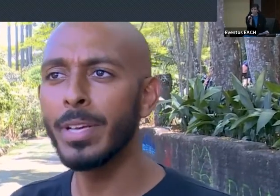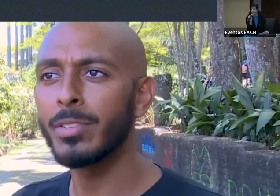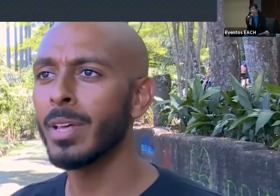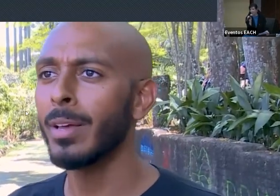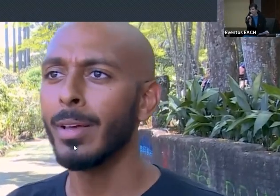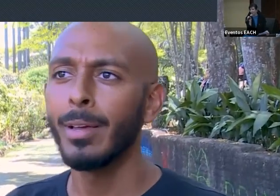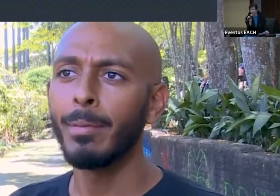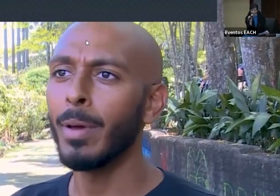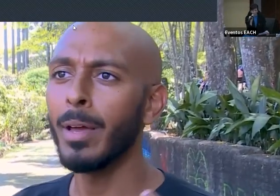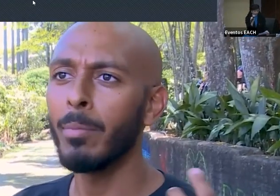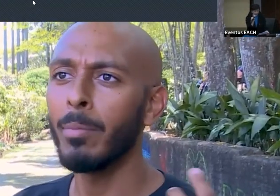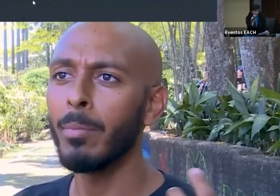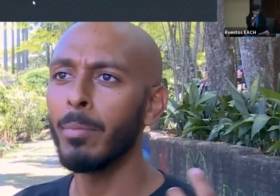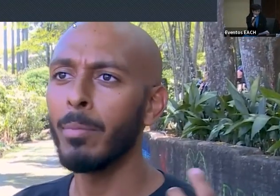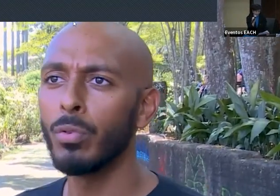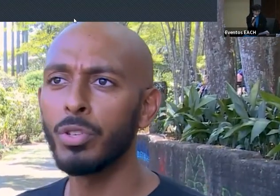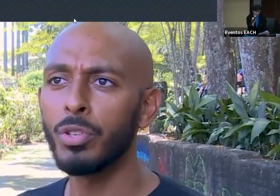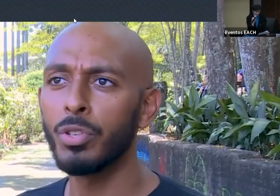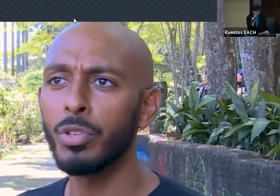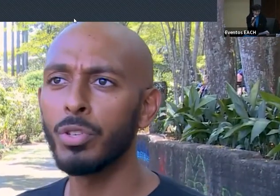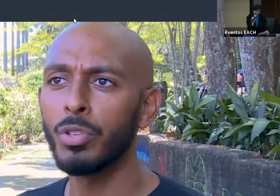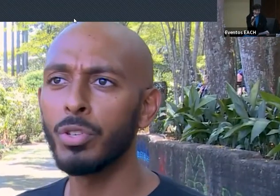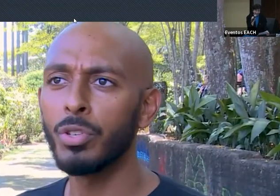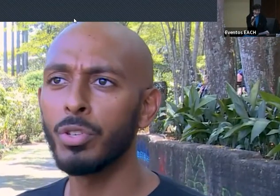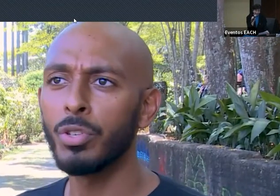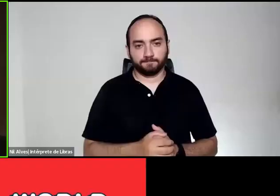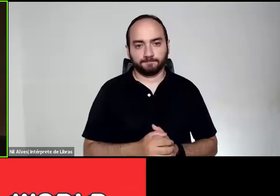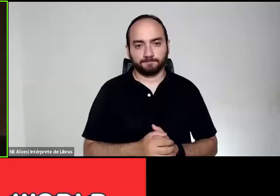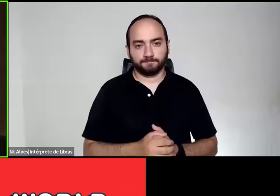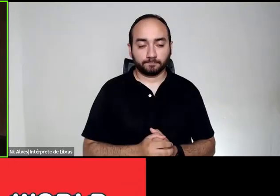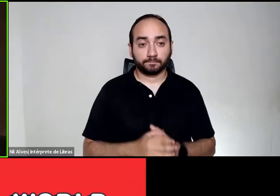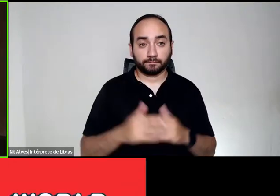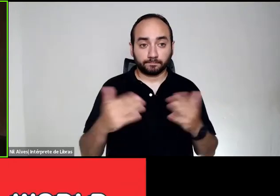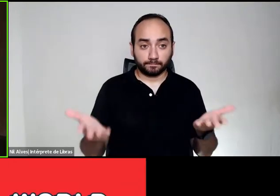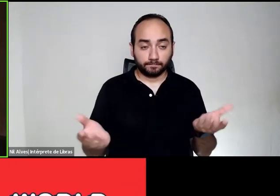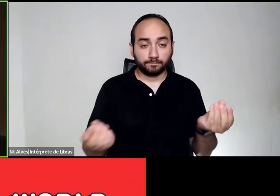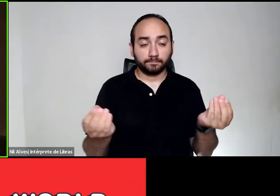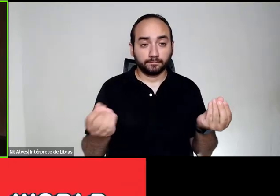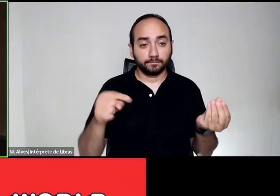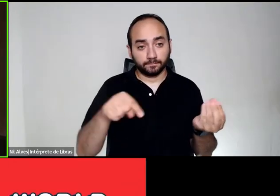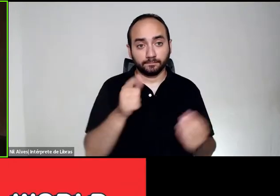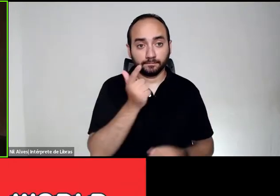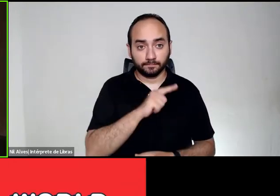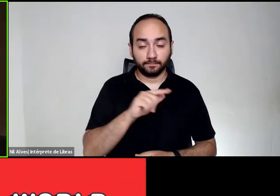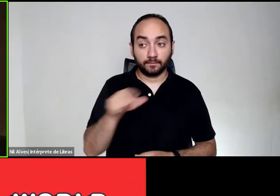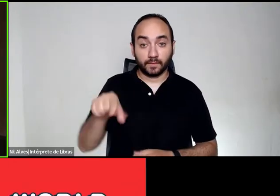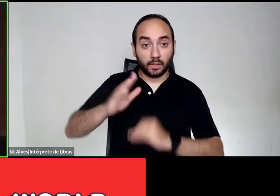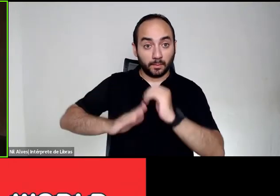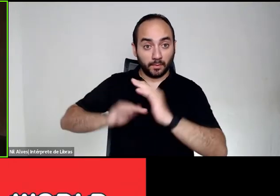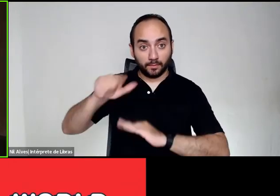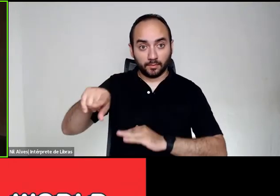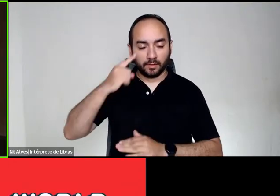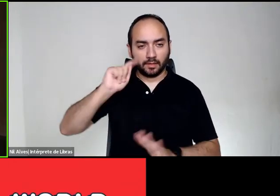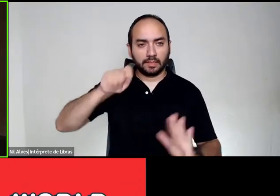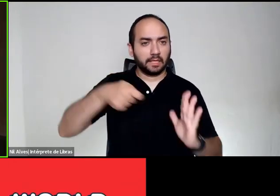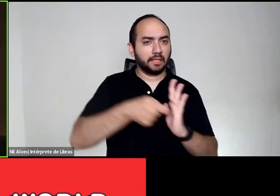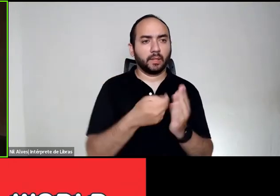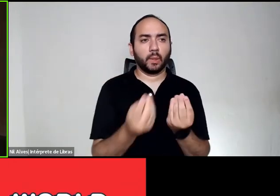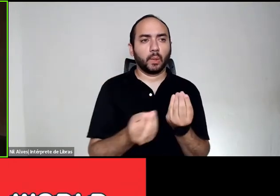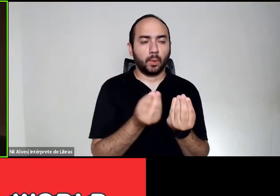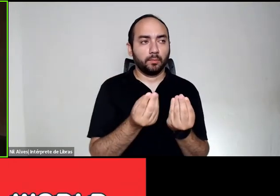alta familiaridade com a tecnologia. Então, foi aí que Haidt denuncia que poderia ser